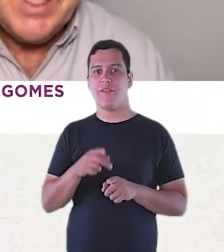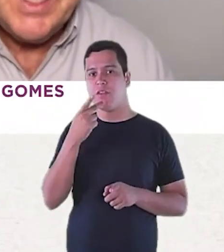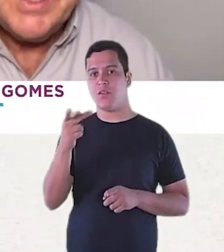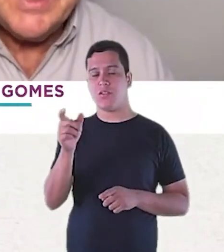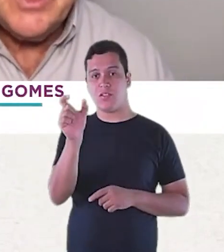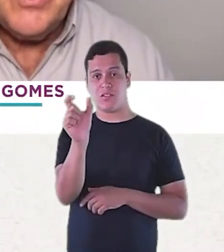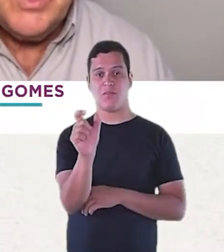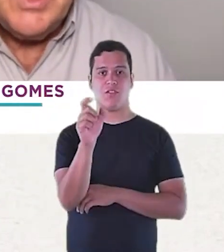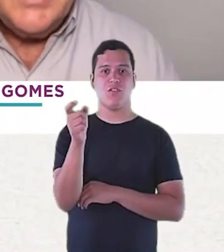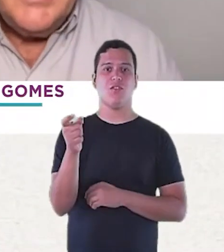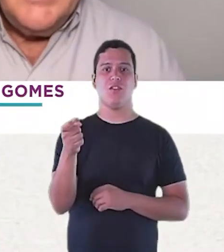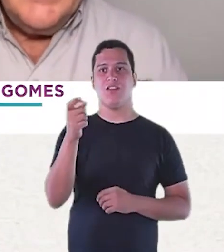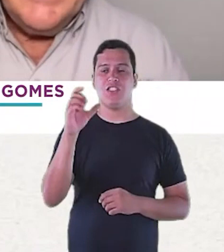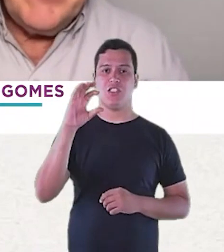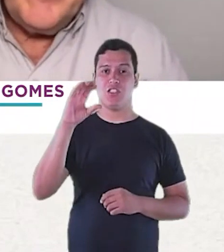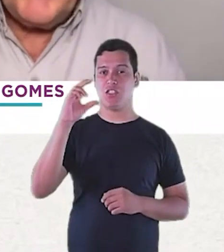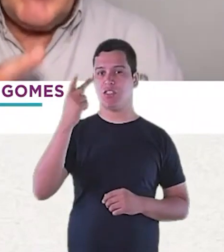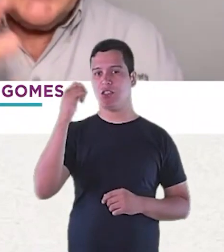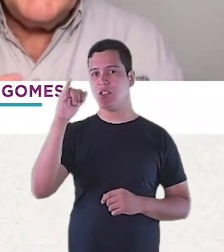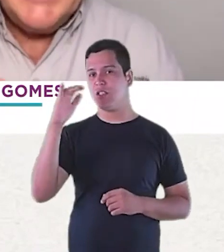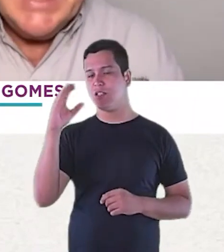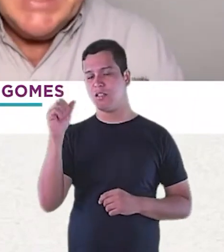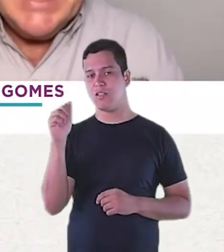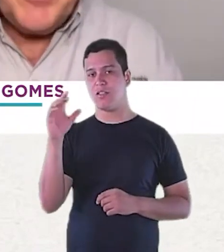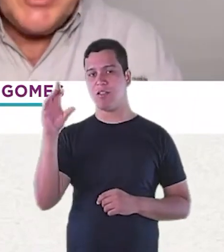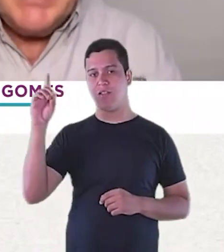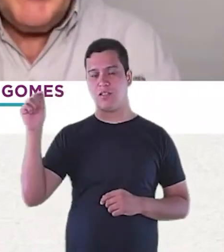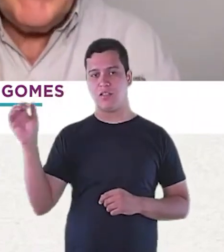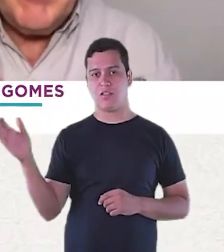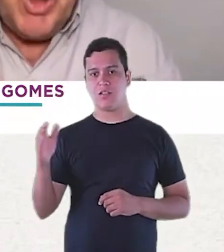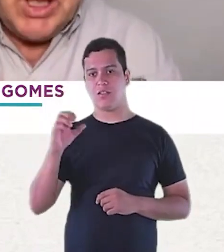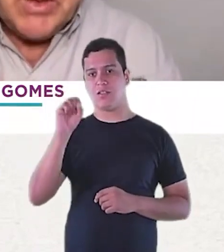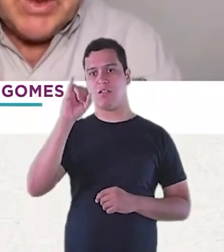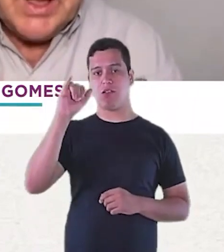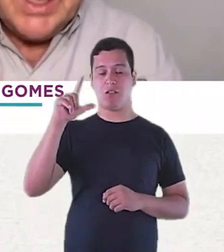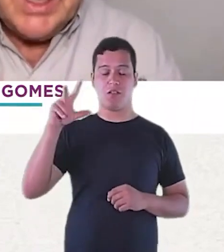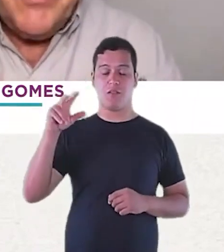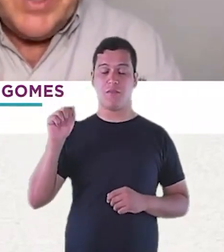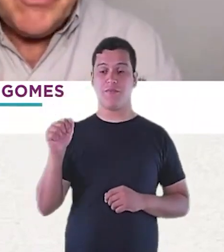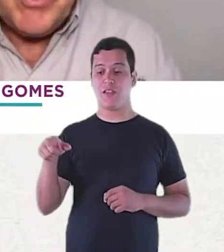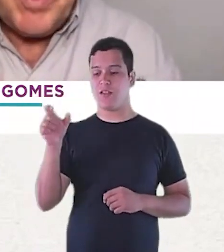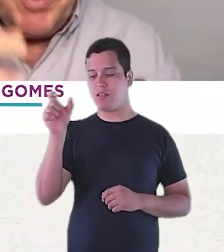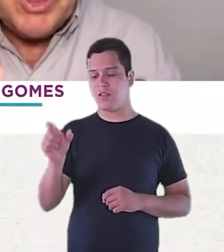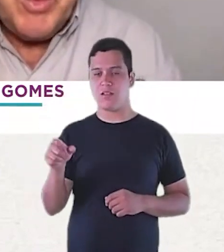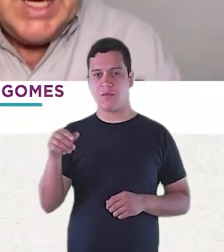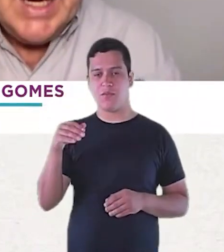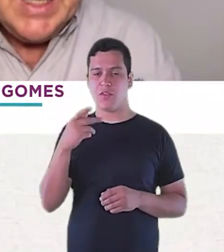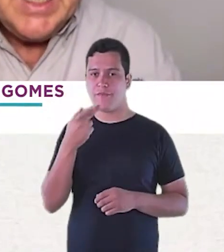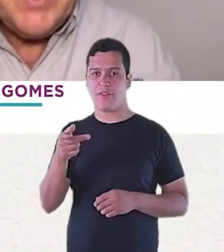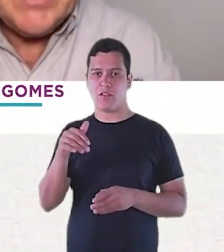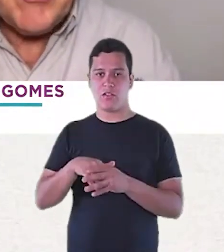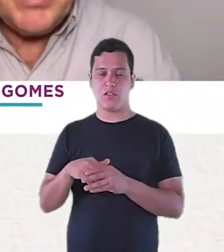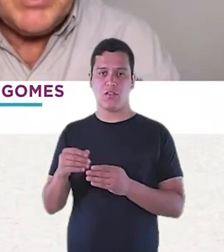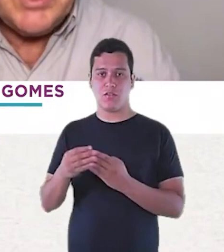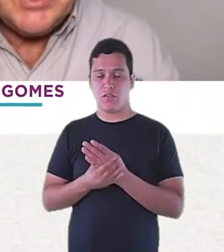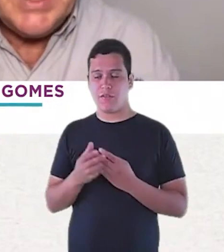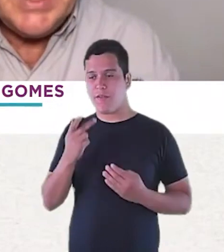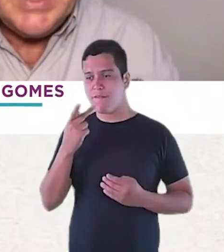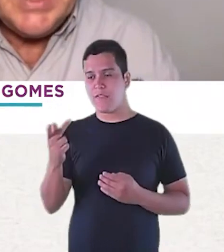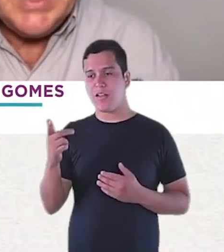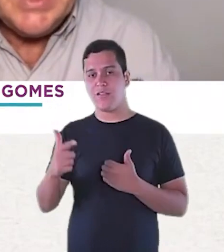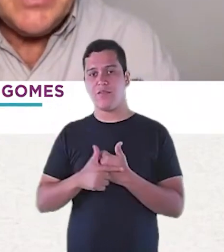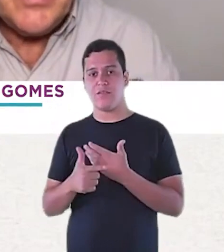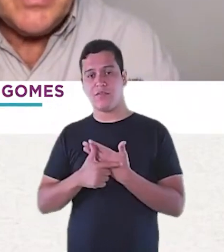hoje. Então, esse personagem me encanta porque ele é muito simbólico, né? Ele fala sobre o papel da mulher, ele fala